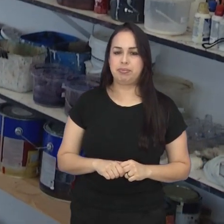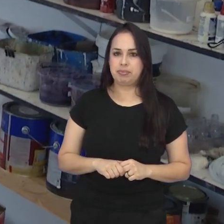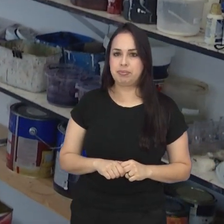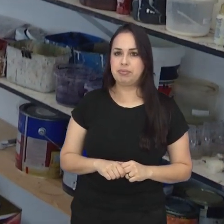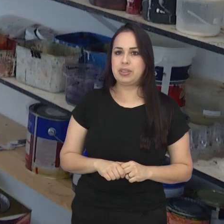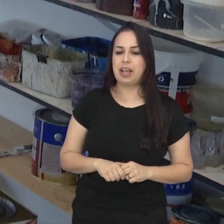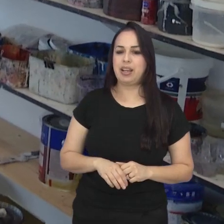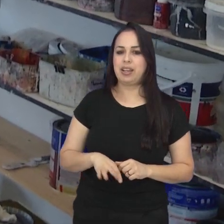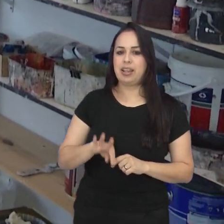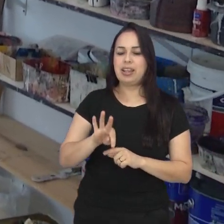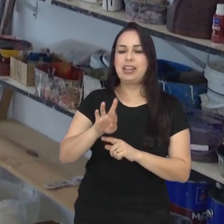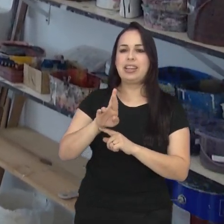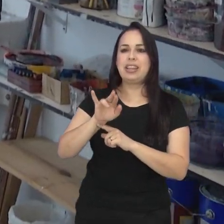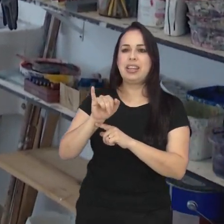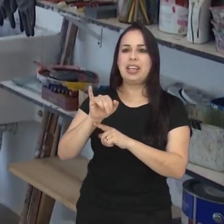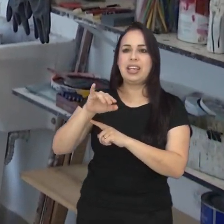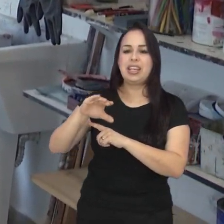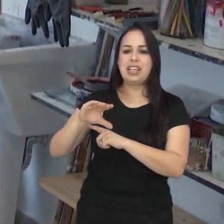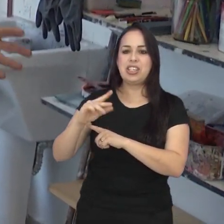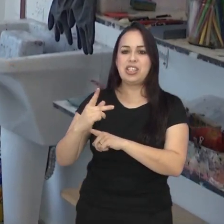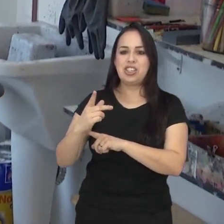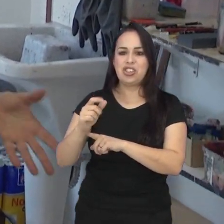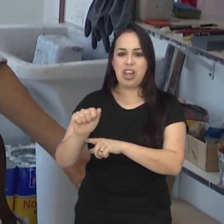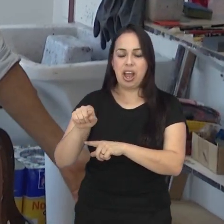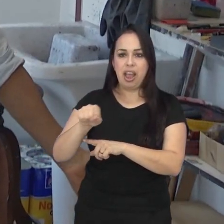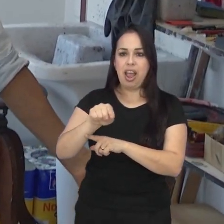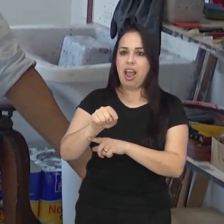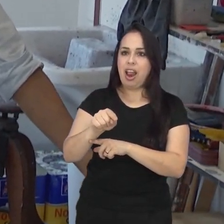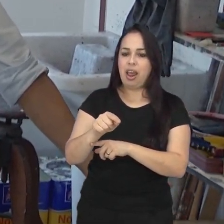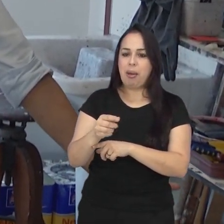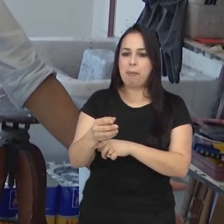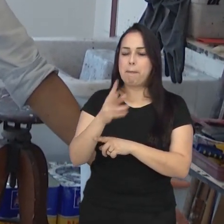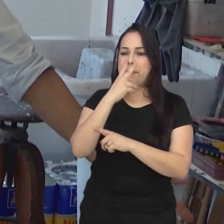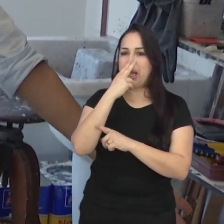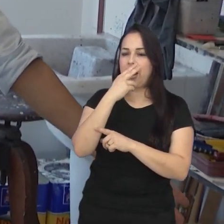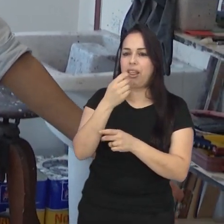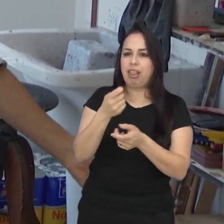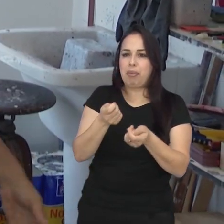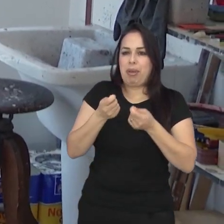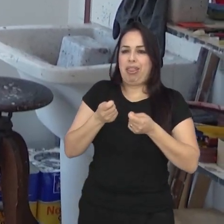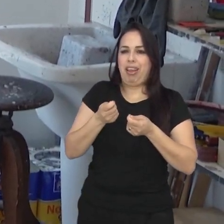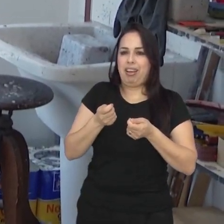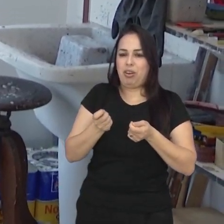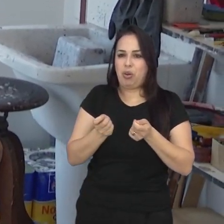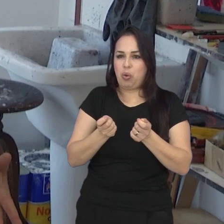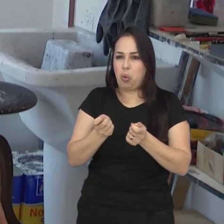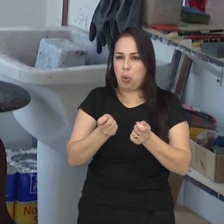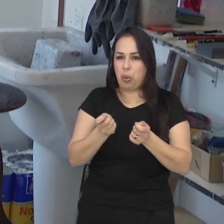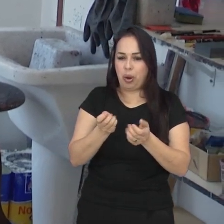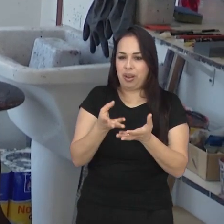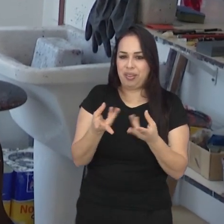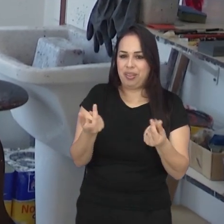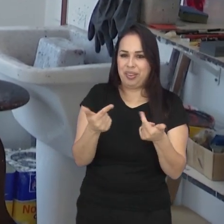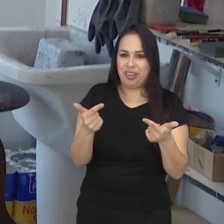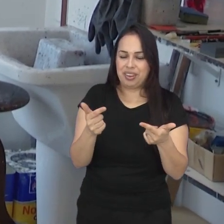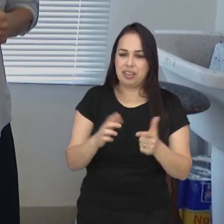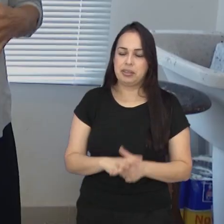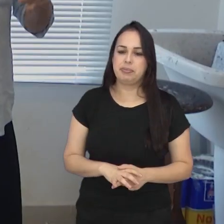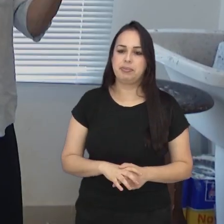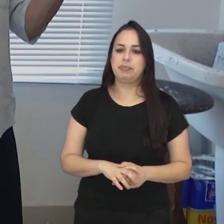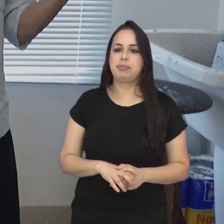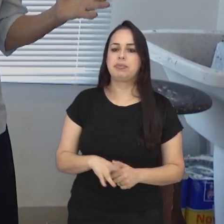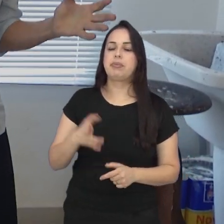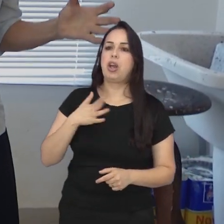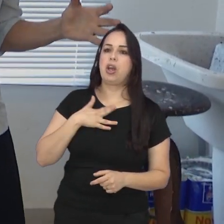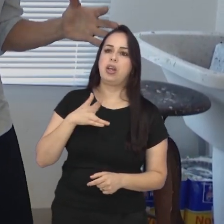ela, falando de falta de controle, ela me traz essa falta de controle que eu gosto muito, né?